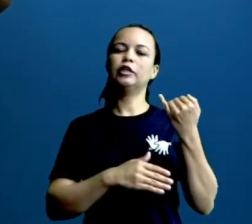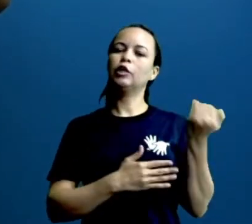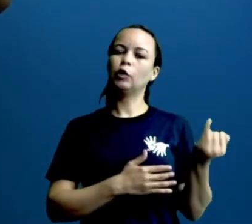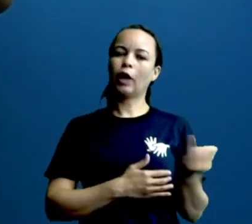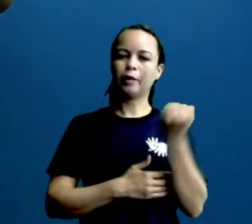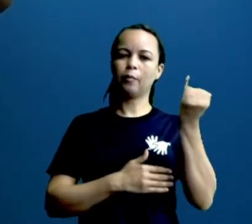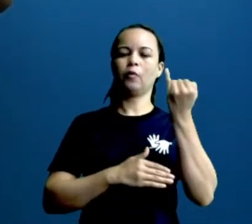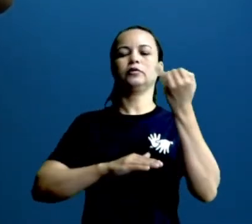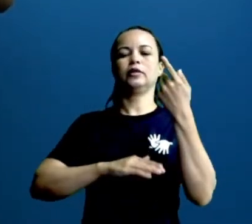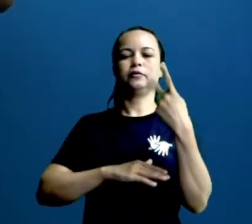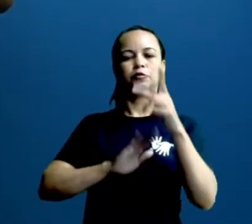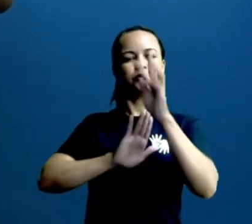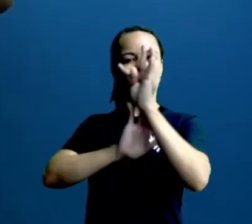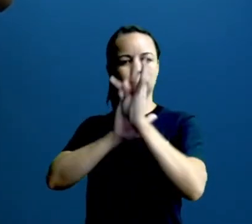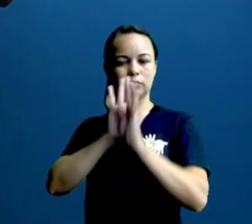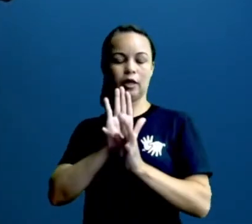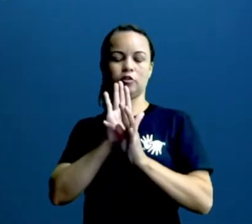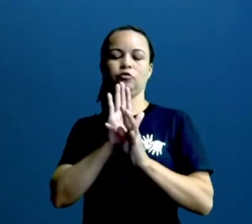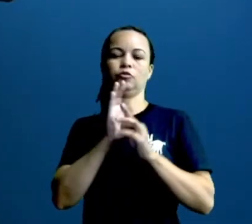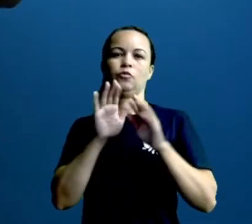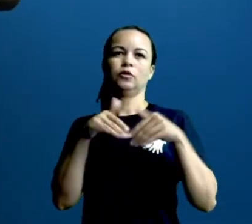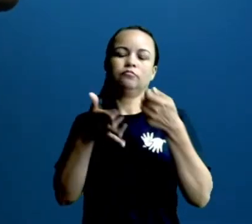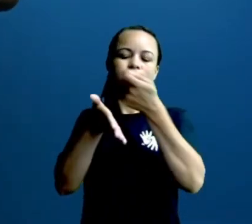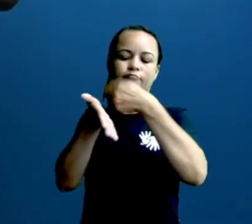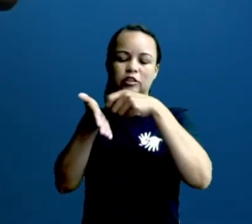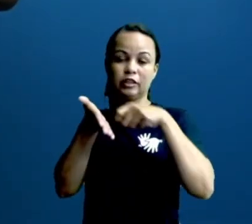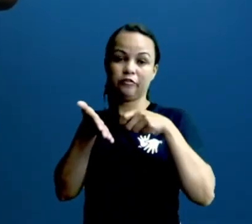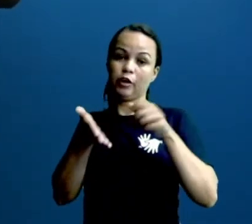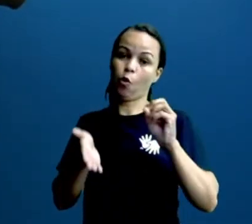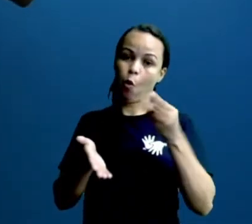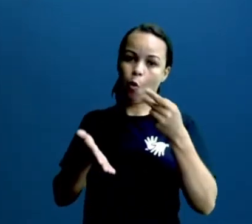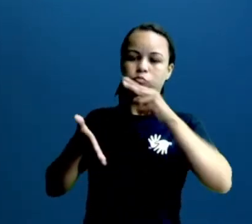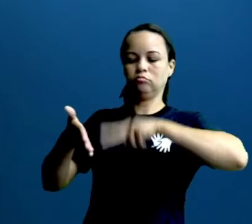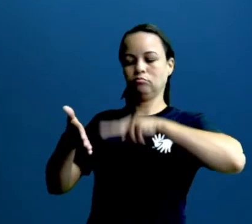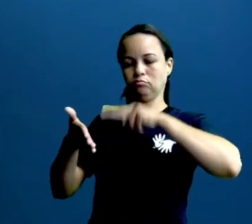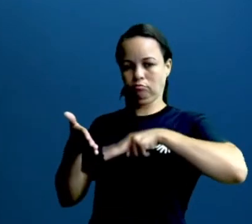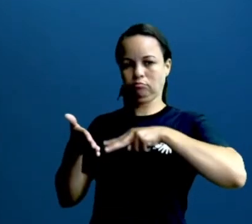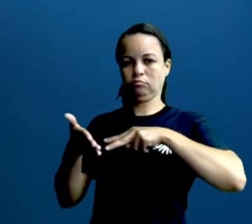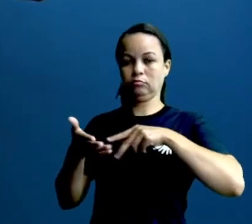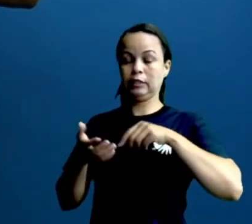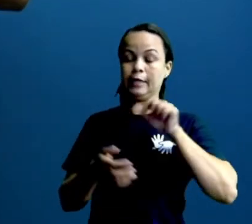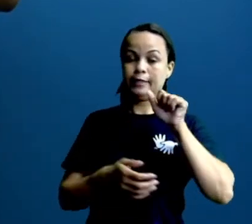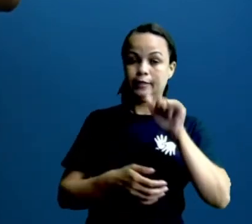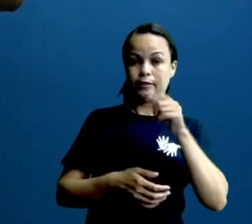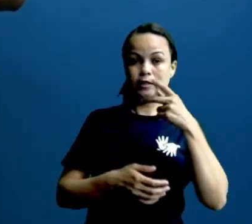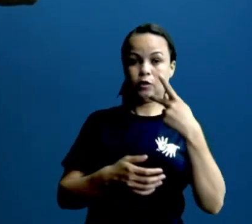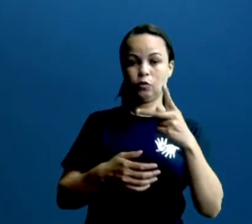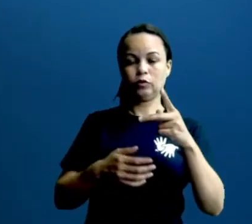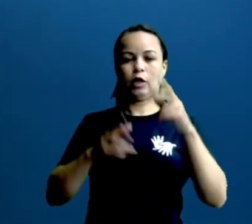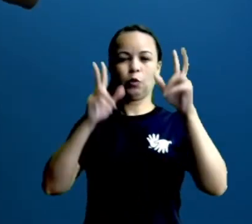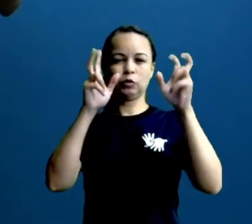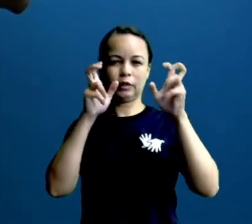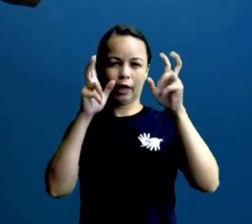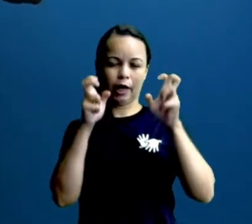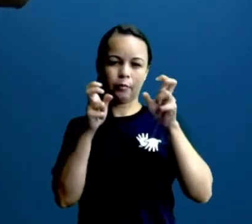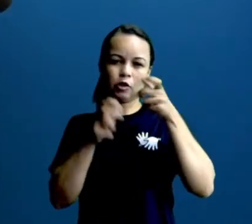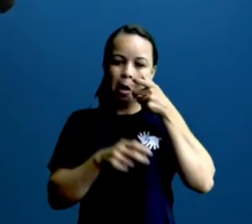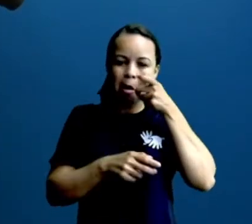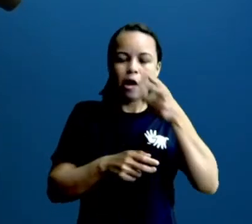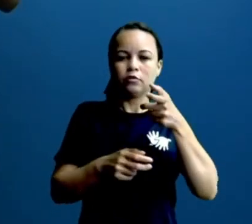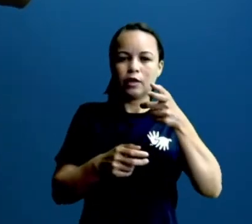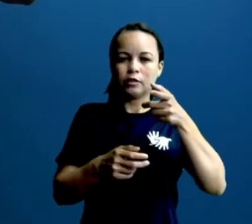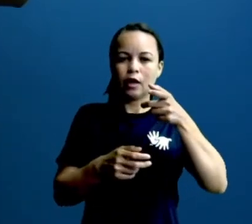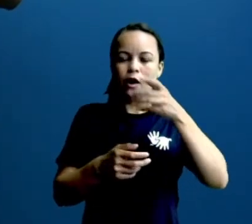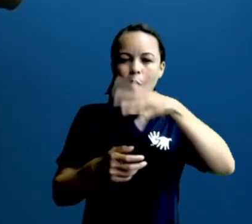texto, principalmente quando você vai escrever ou quando você está lendo. Se o teu tema já chamou a atenção, Imagina quando